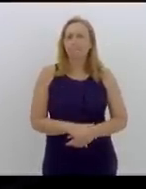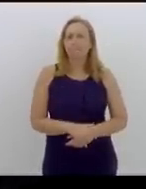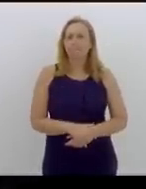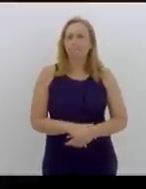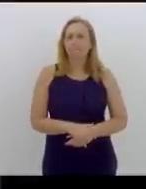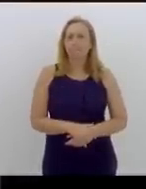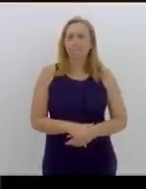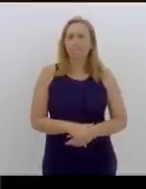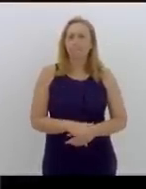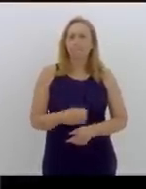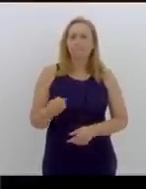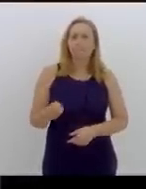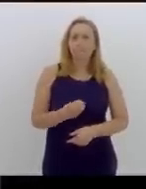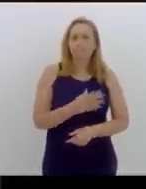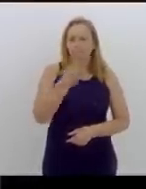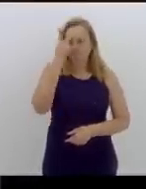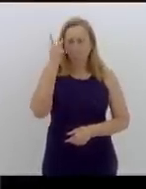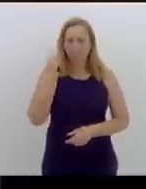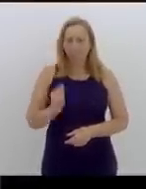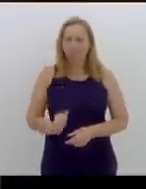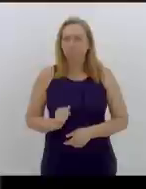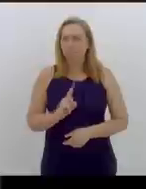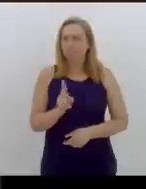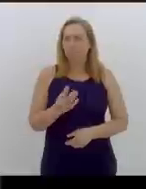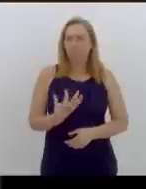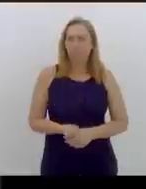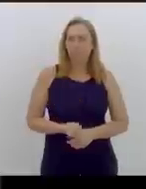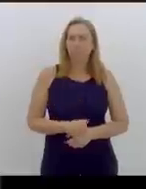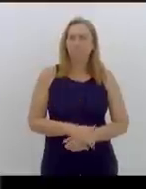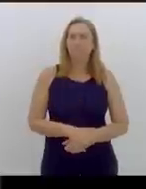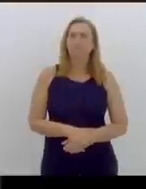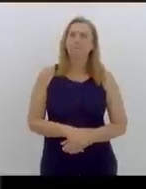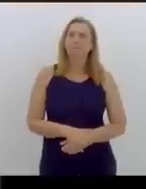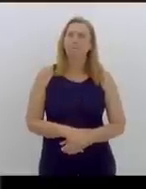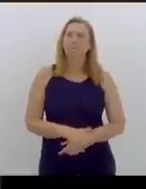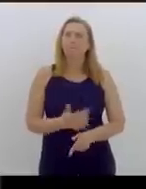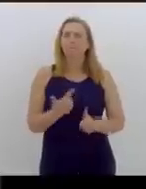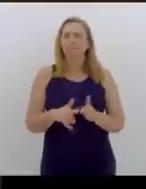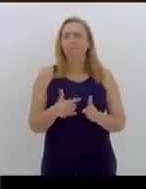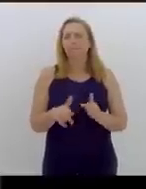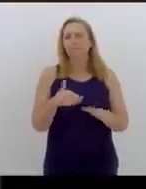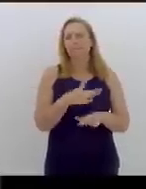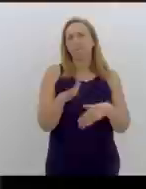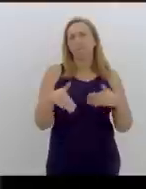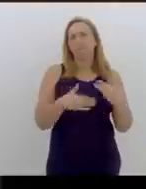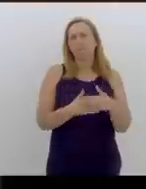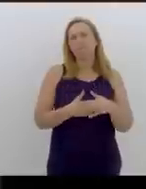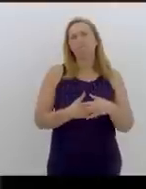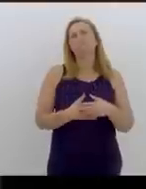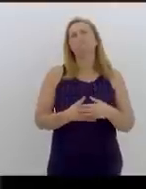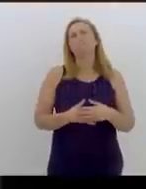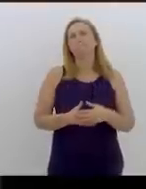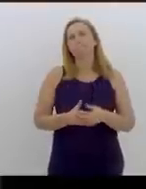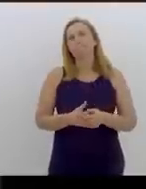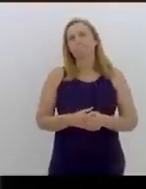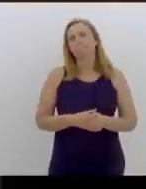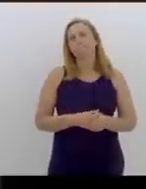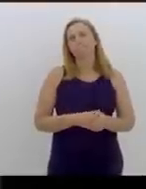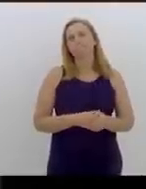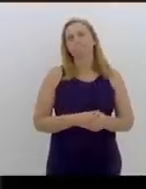veteranos e pensionistas que não recebem né vai ser problema de todo mundo de todos